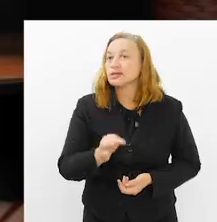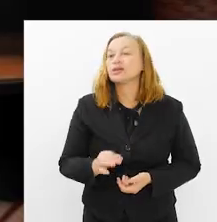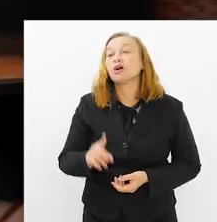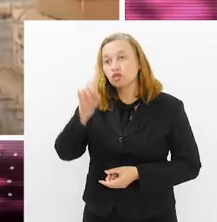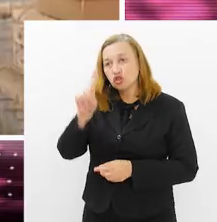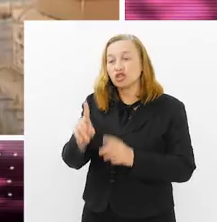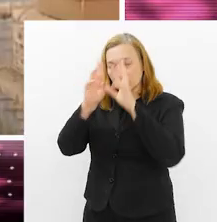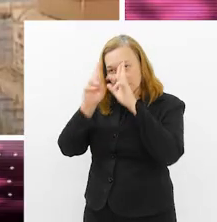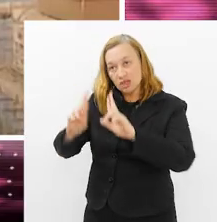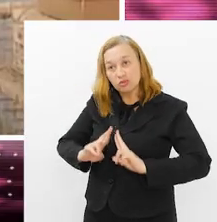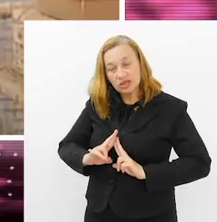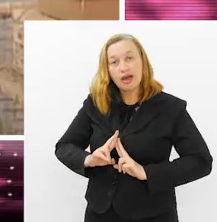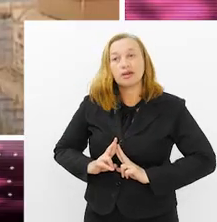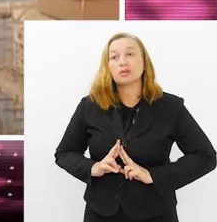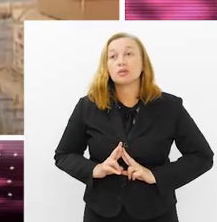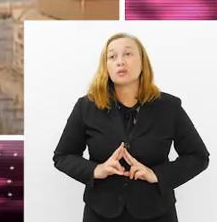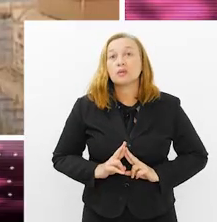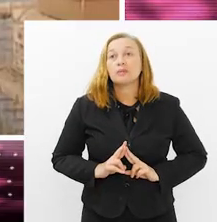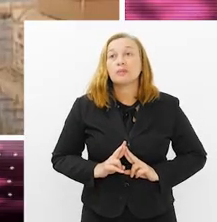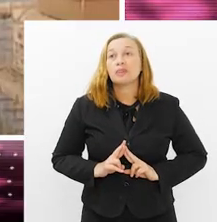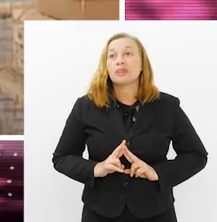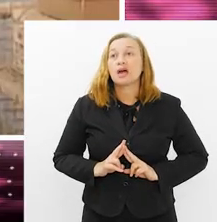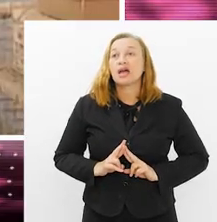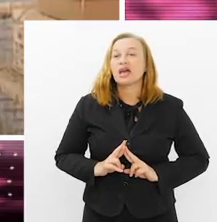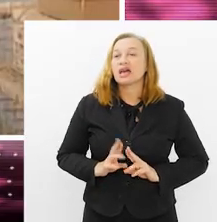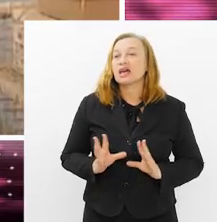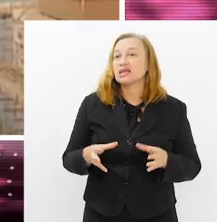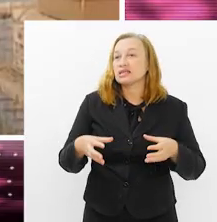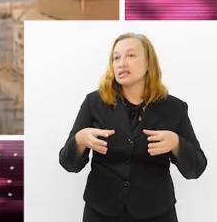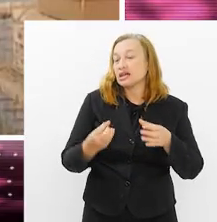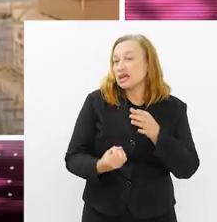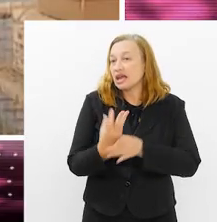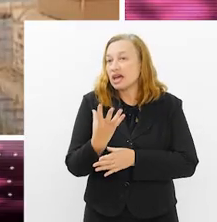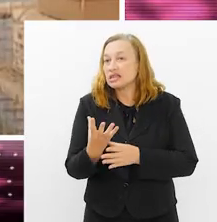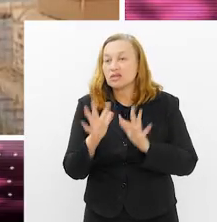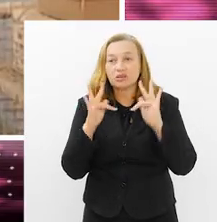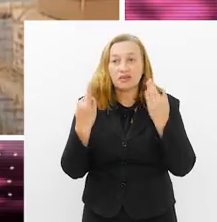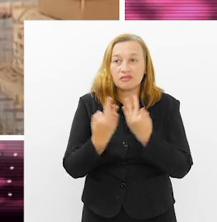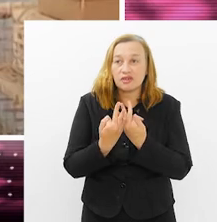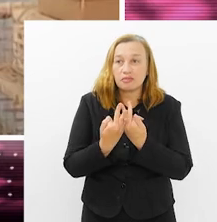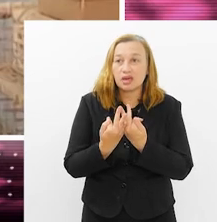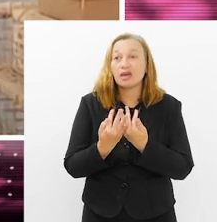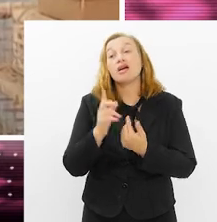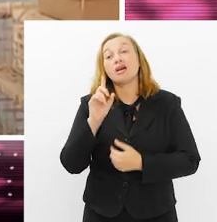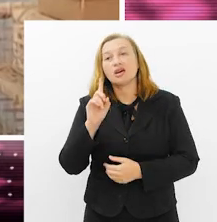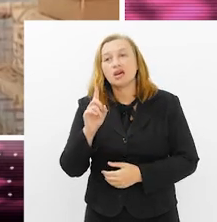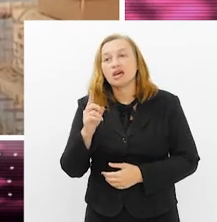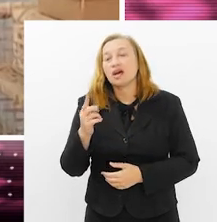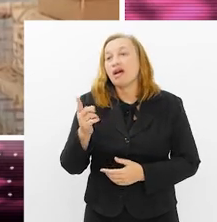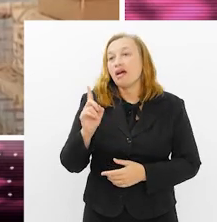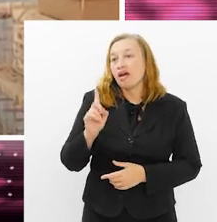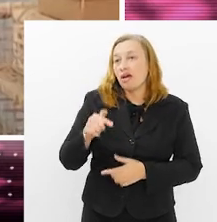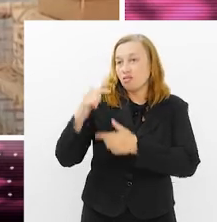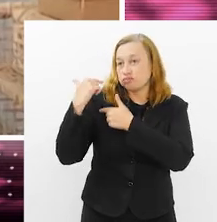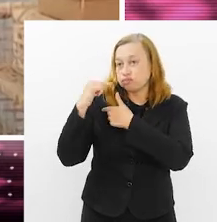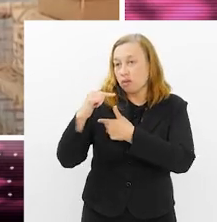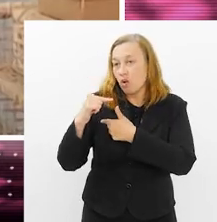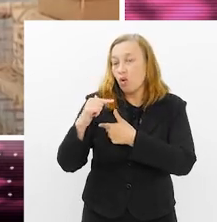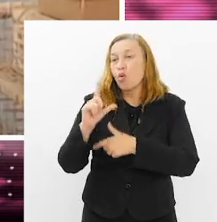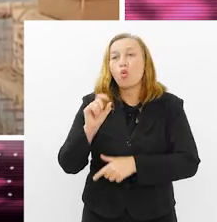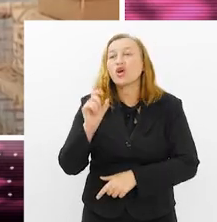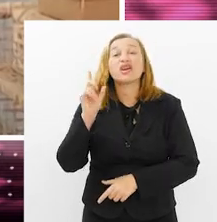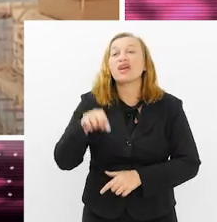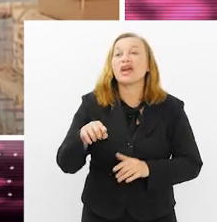Com certeza, é um direito de ser respeitado, né? E essa constituição do lar, isso mais uma vez é um padrão. O que é um